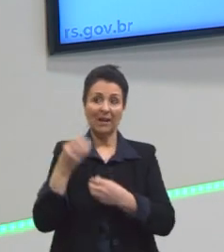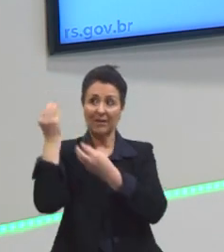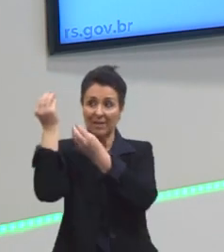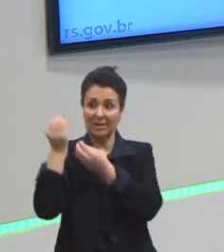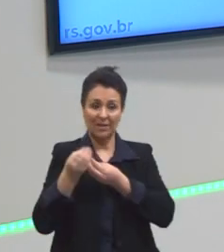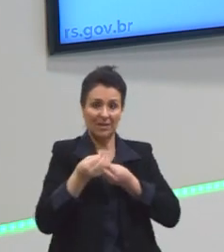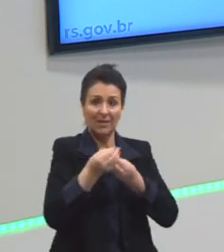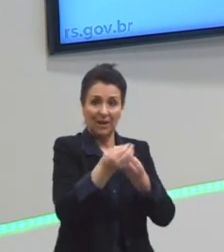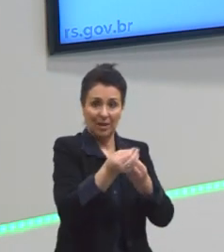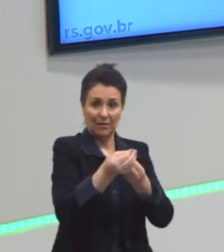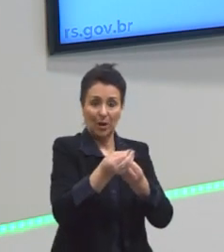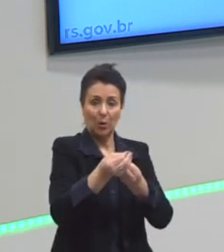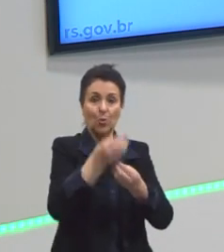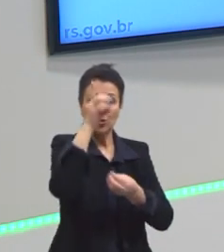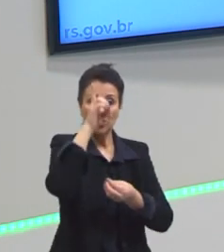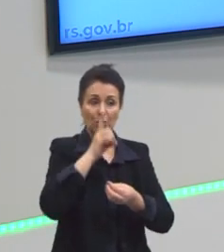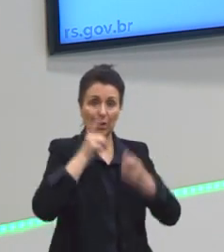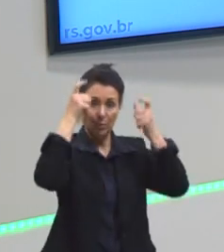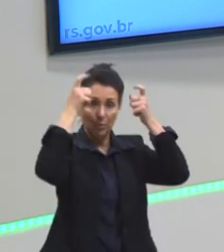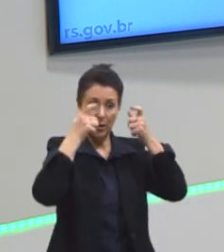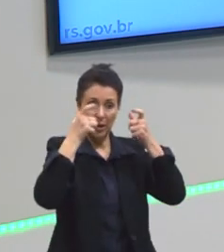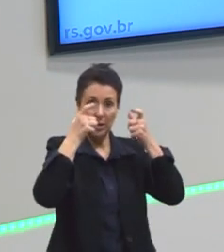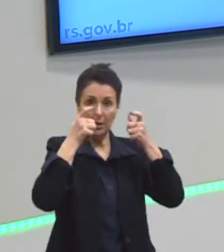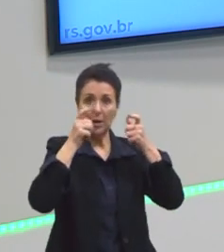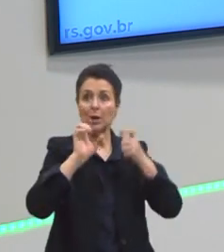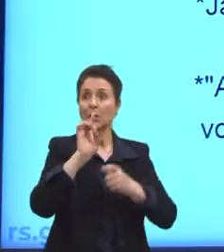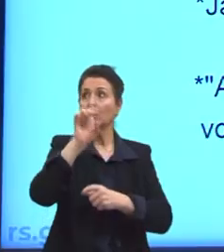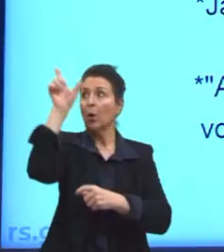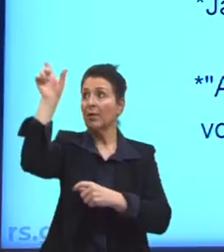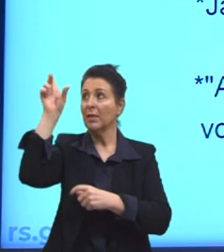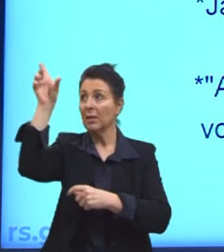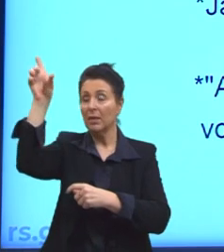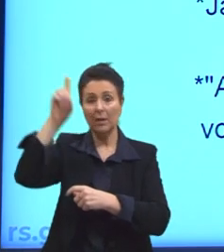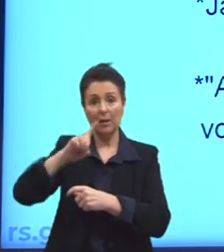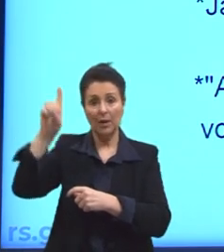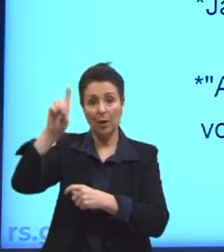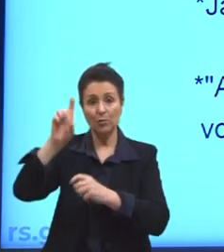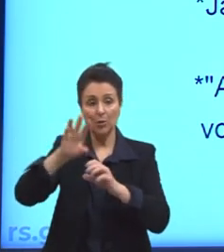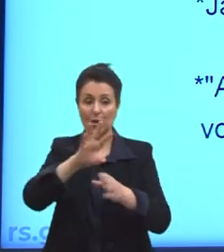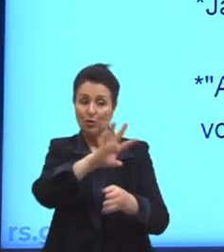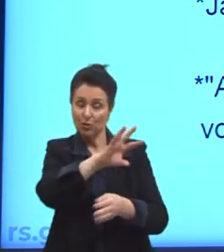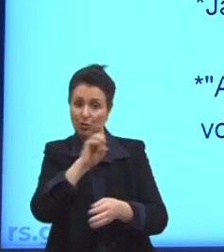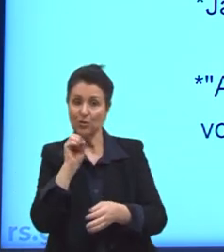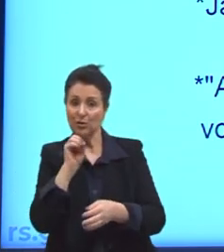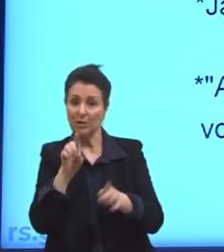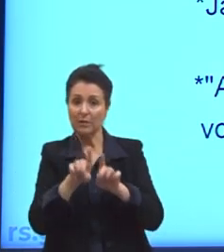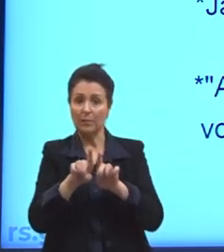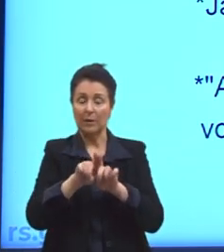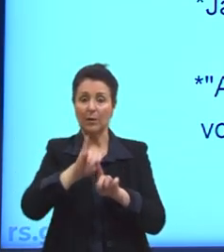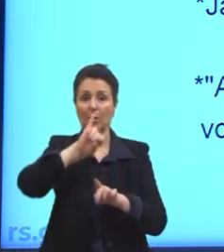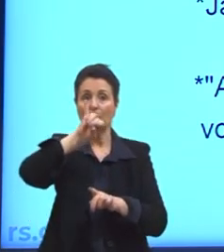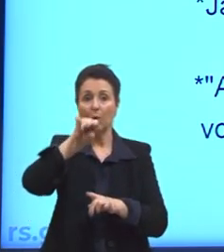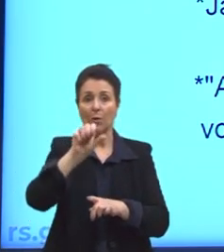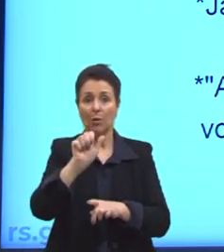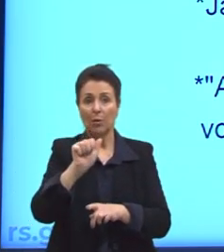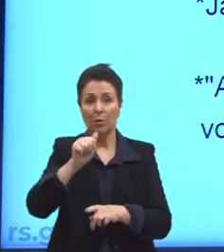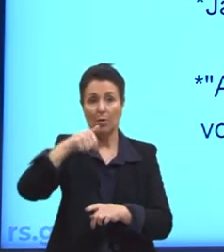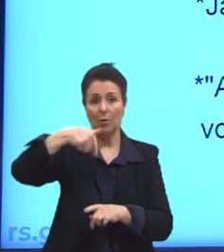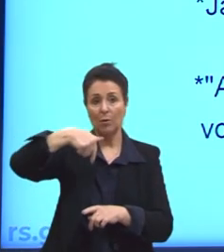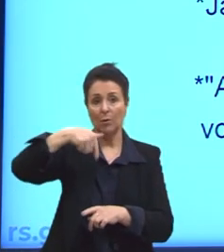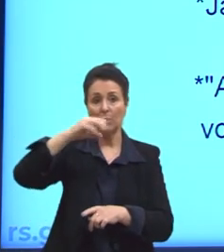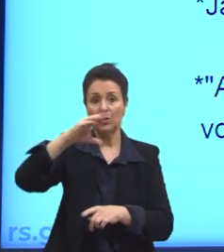Deus poderia tirar o poder desses monarcas né Já os apps vai dizer o seguinte ó